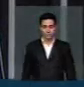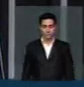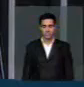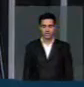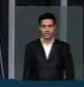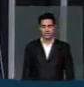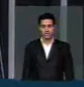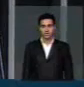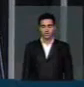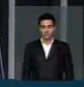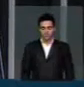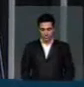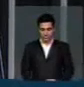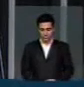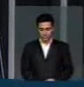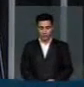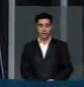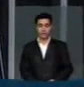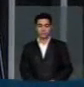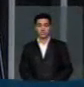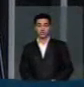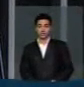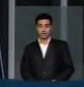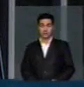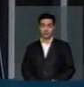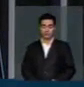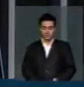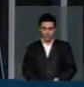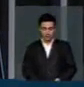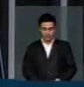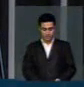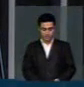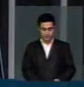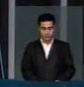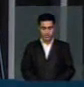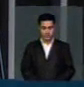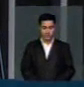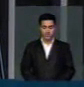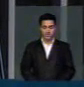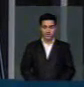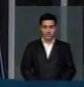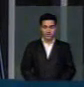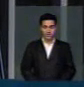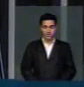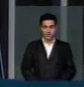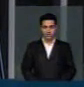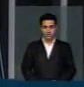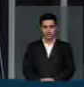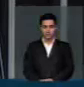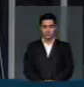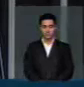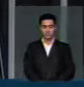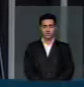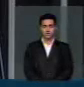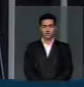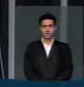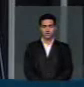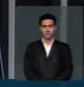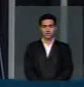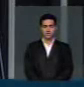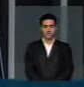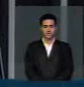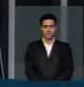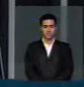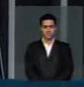Após Santo Antônio das Missões, me desloquei ao município de Santo Ângelo, onde também ajudei o hospital, a